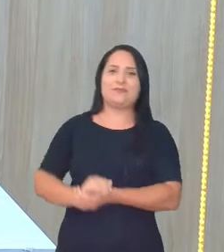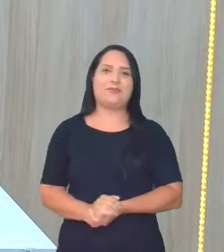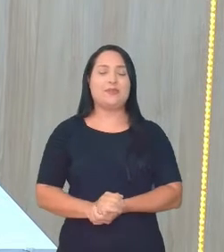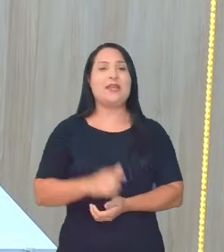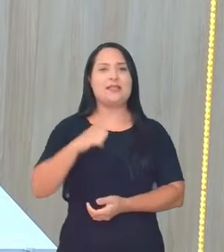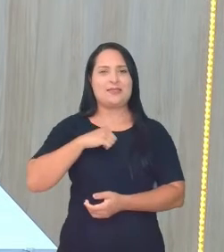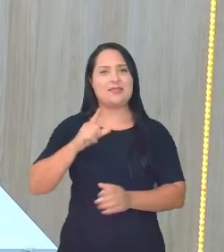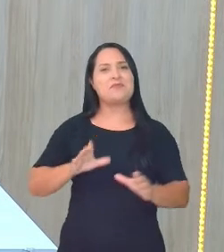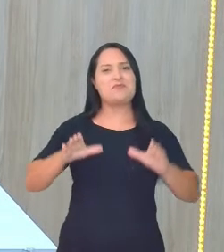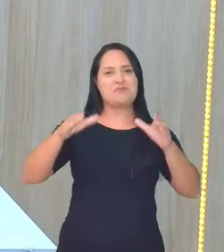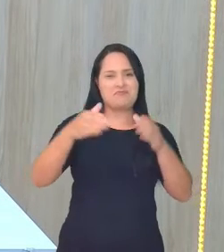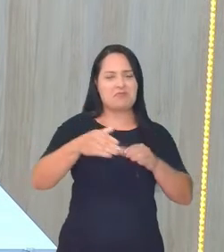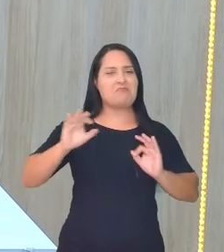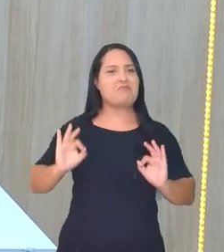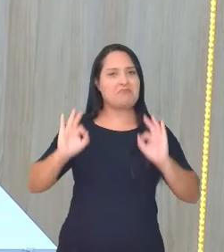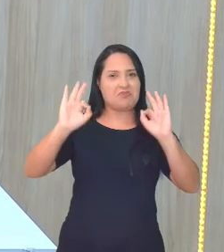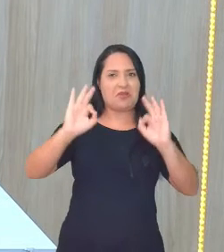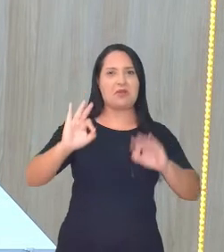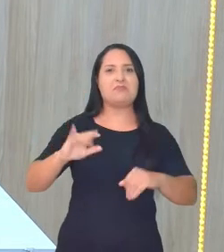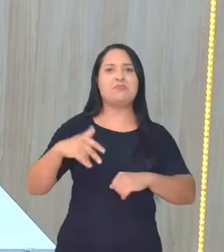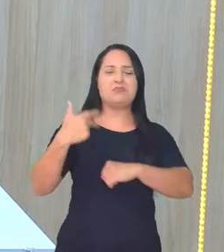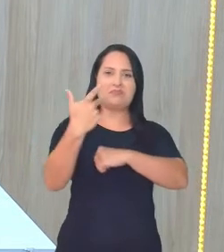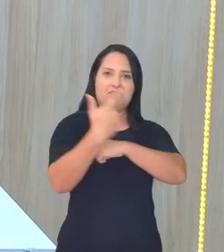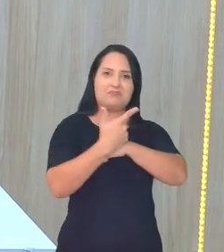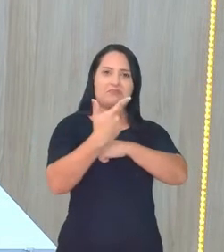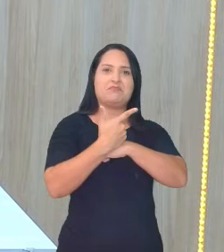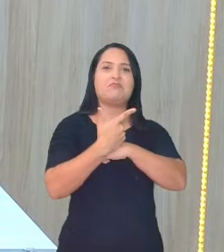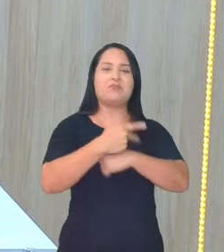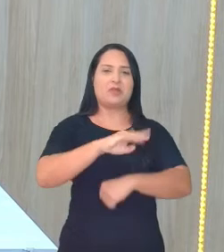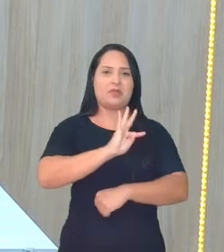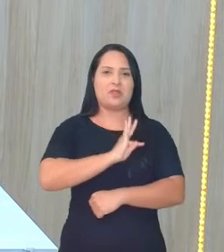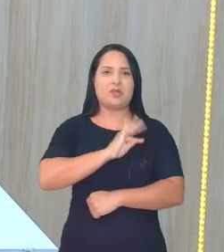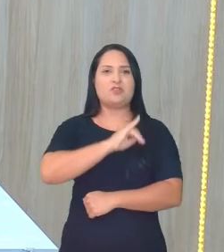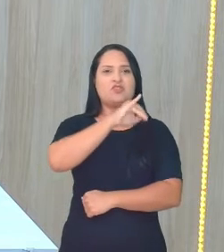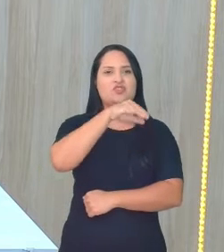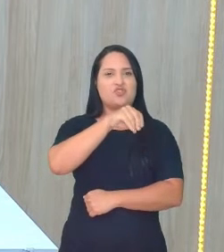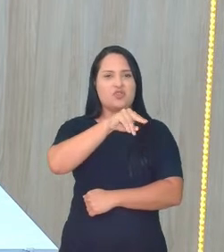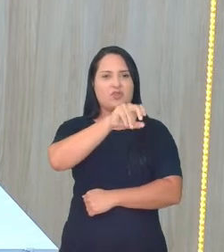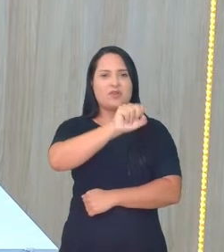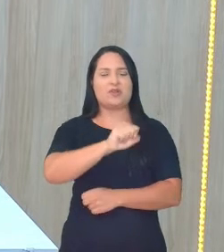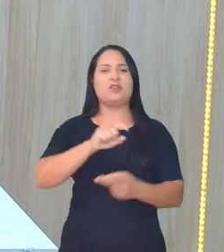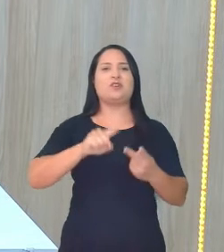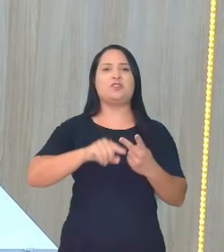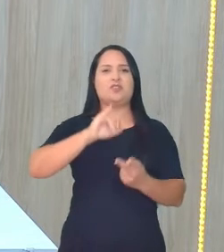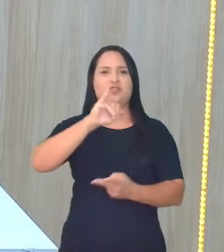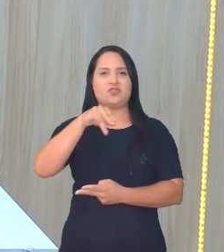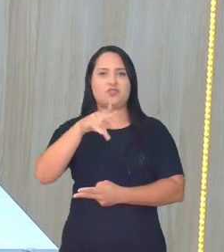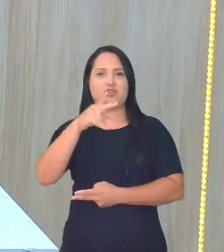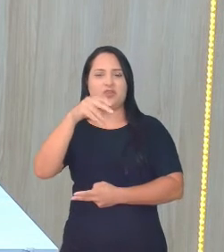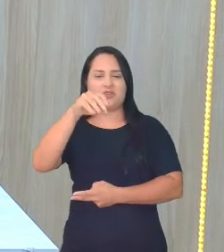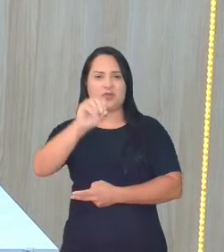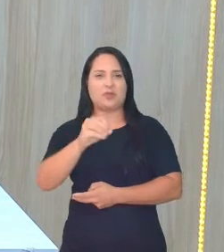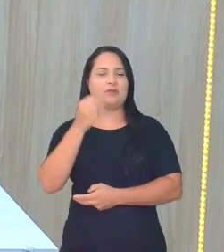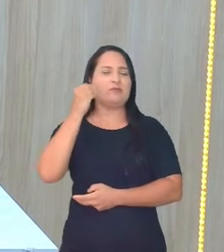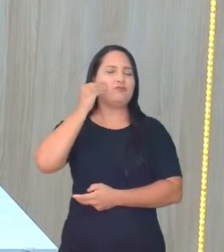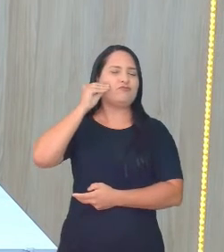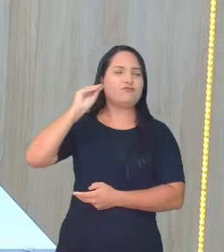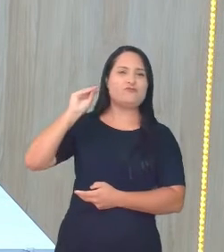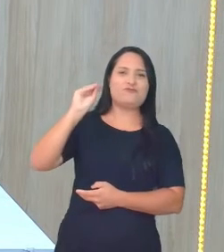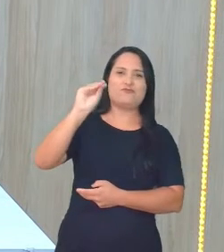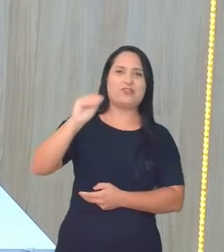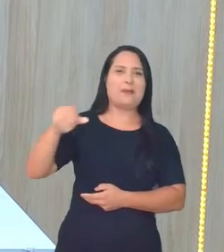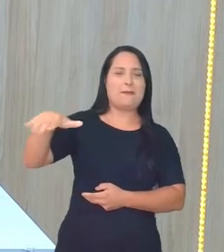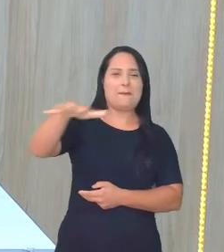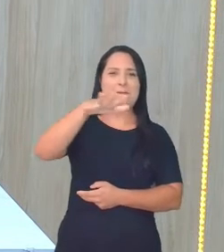galera massa também na produção. Jonas, Juninho, olha, Juninho já está ali, ó. Um beijo, galera.